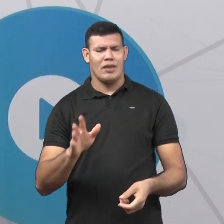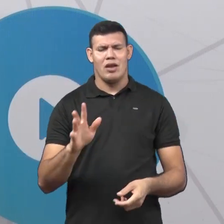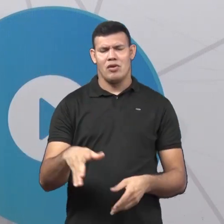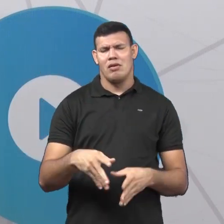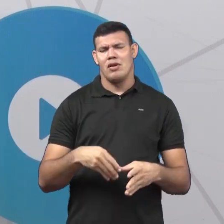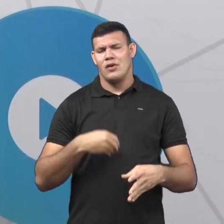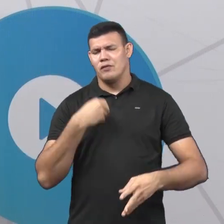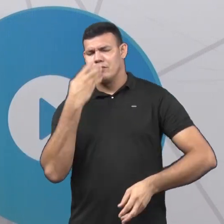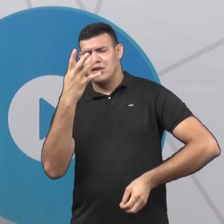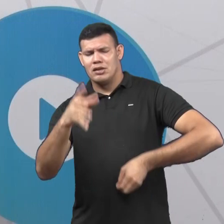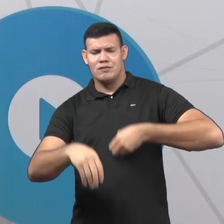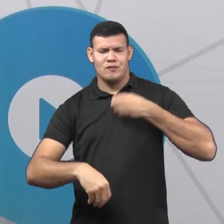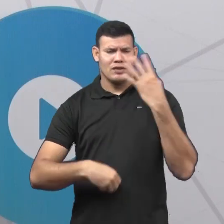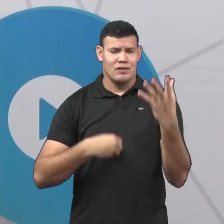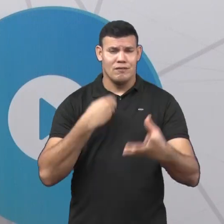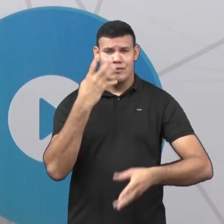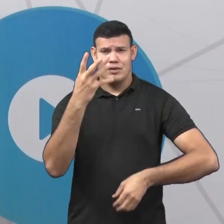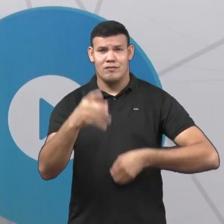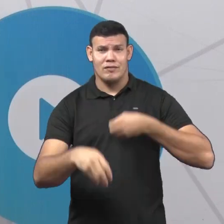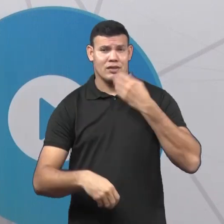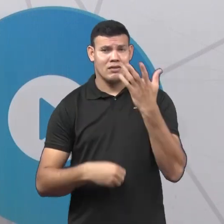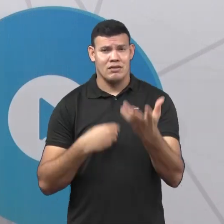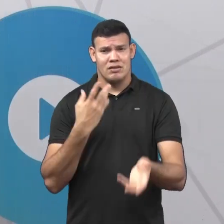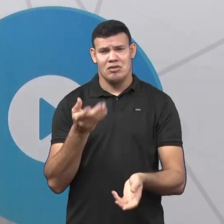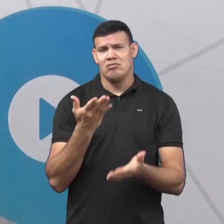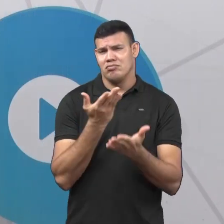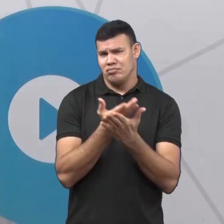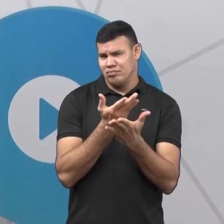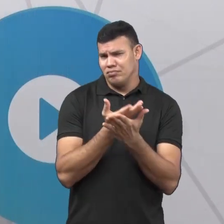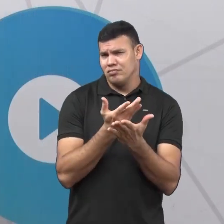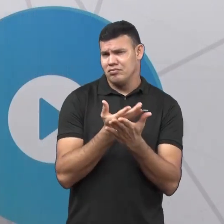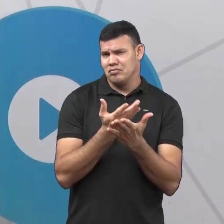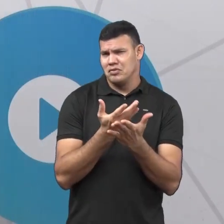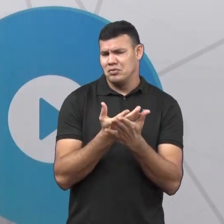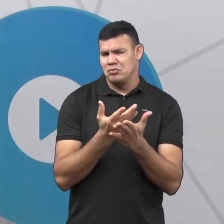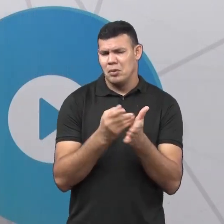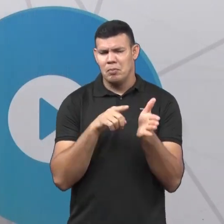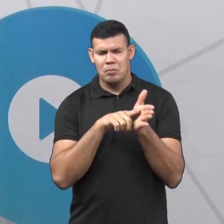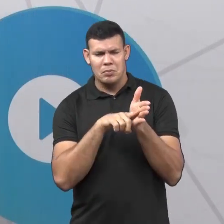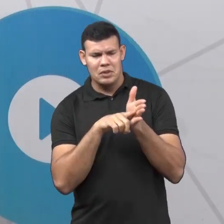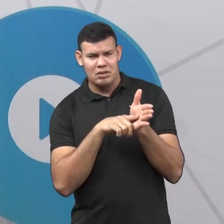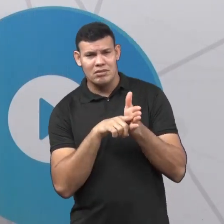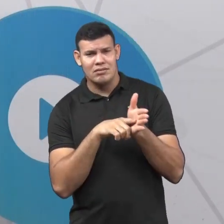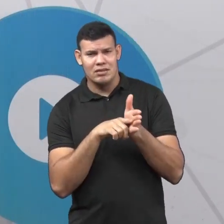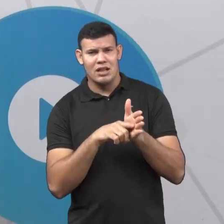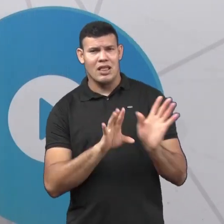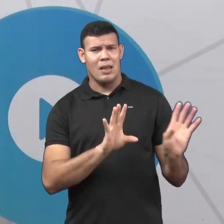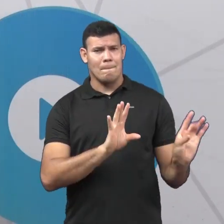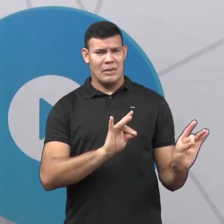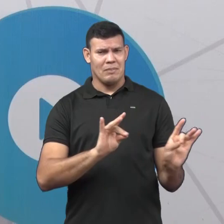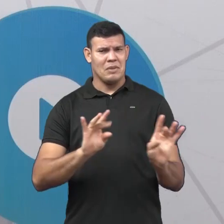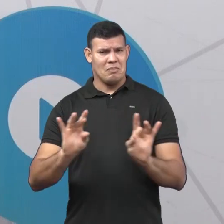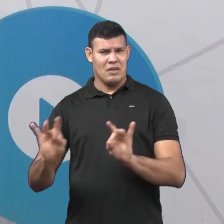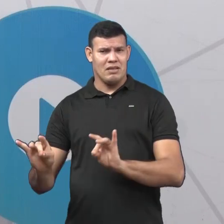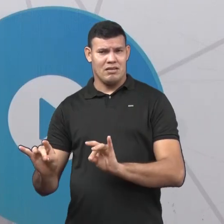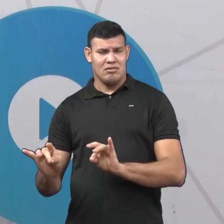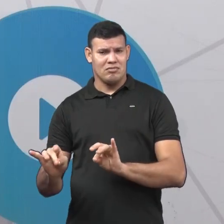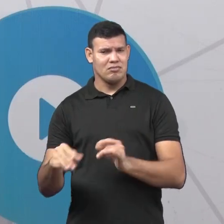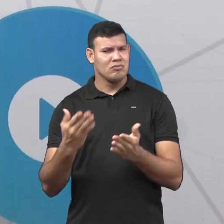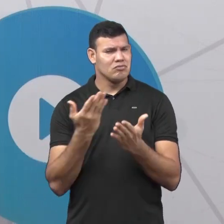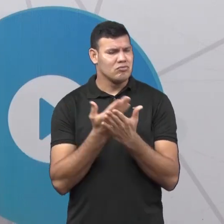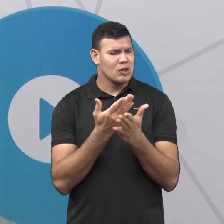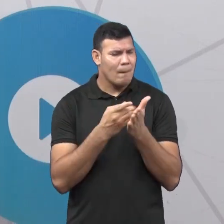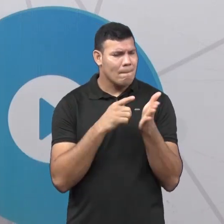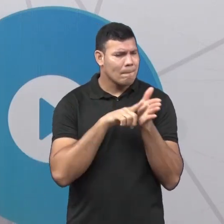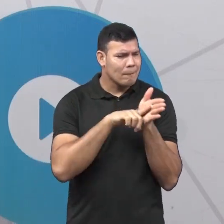essas semanas sobre alguns estudos que têm sido realizados com plasma sanguíneo. São estudos